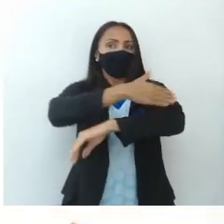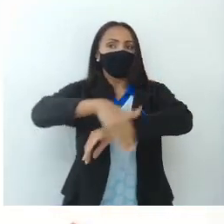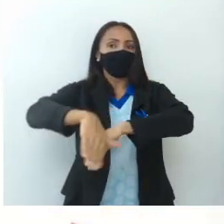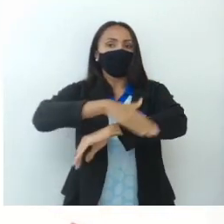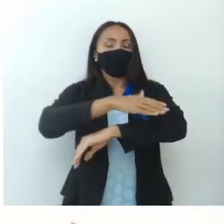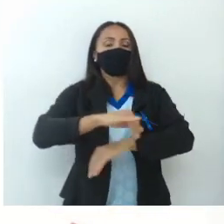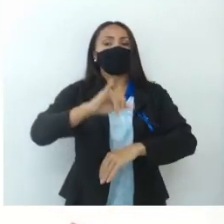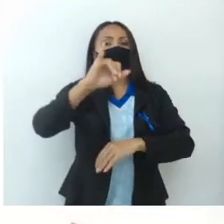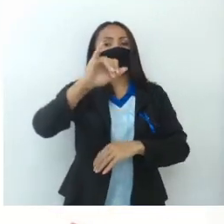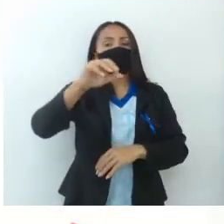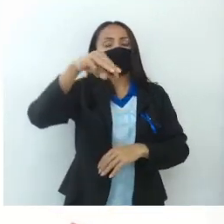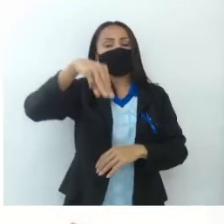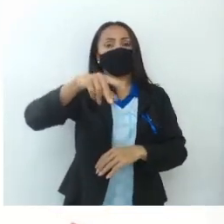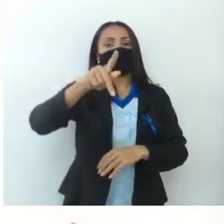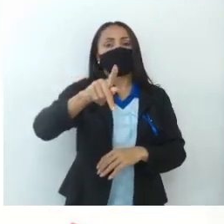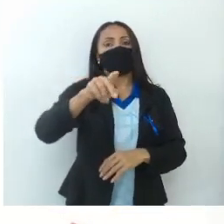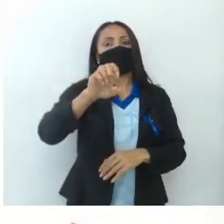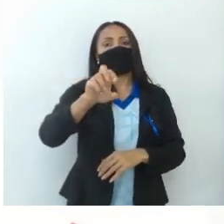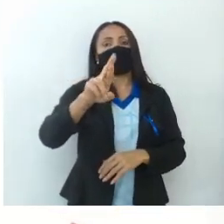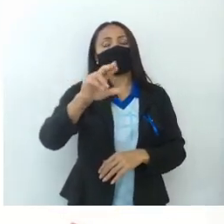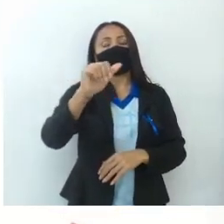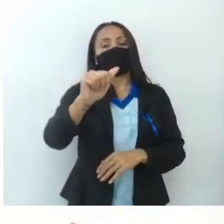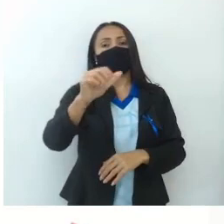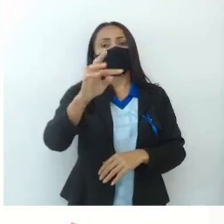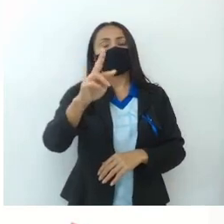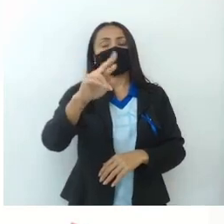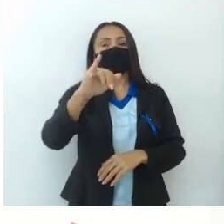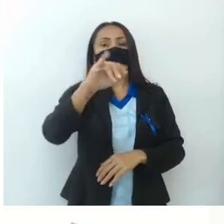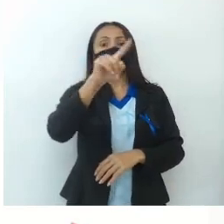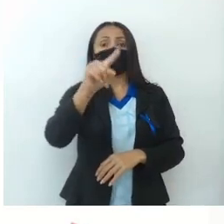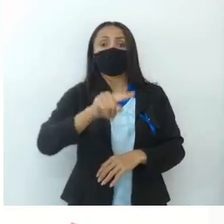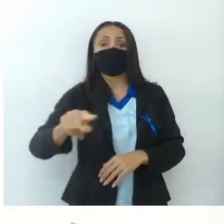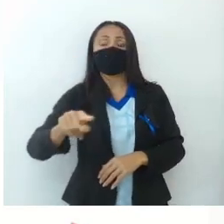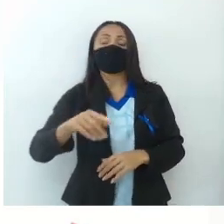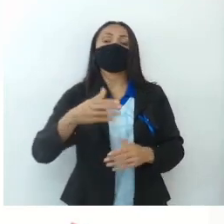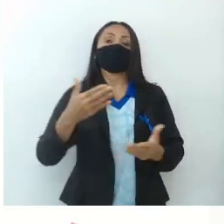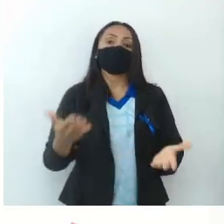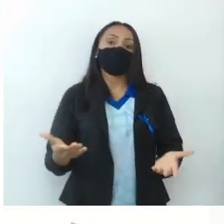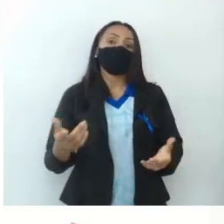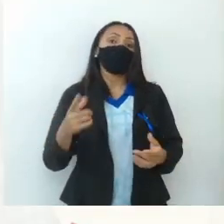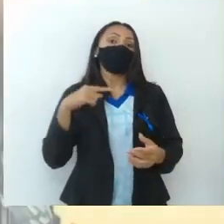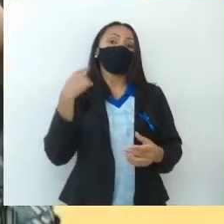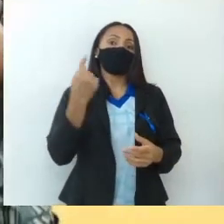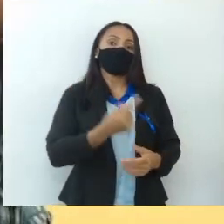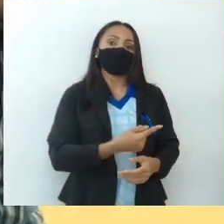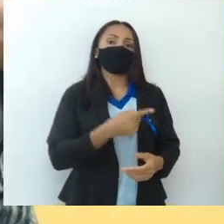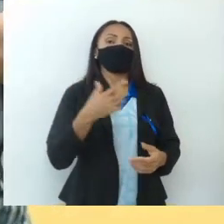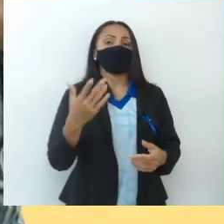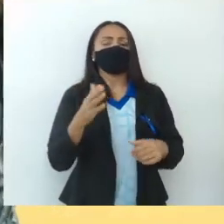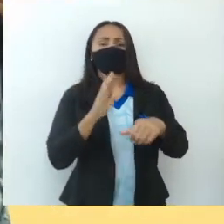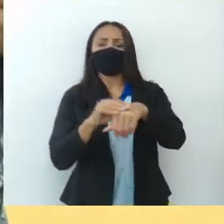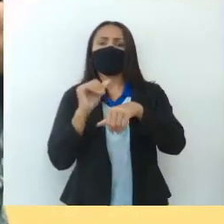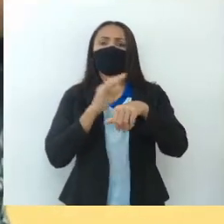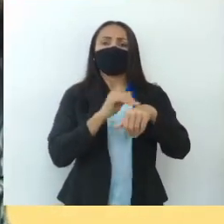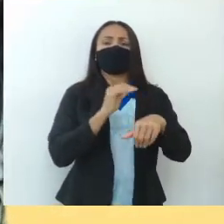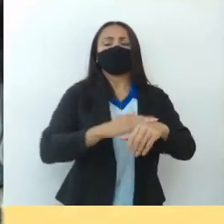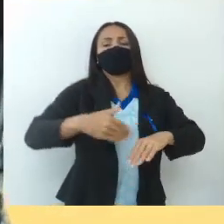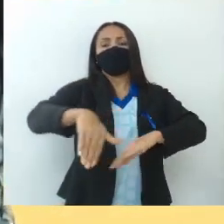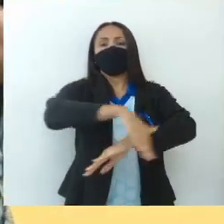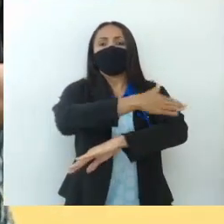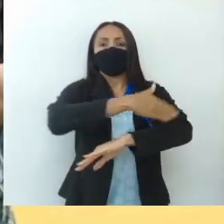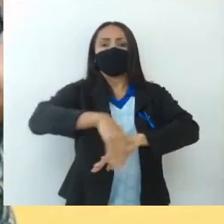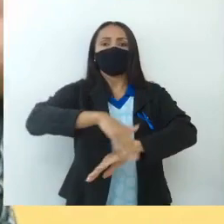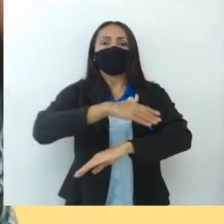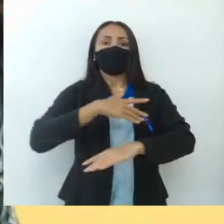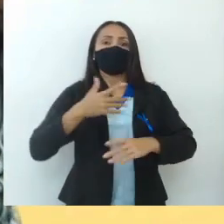Saindo da Praça Marcial Pinheiro, pegando a Rua da Imperatriz, e aí o que a gente foi convencionado a chamar Rua da Imperatriz, Rua da Imperatriz. Mas Rua da Imperatriz